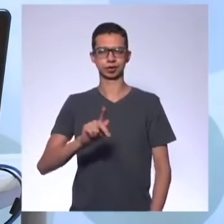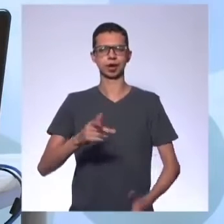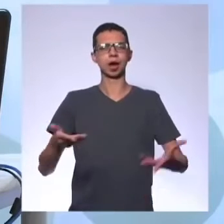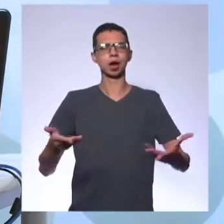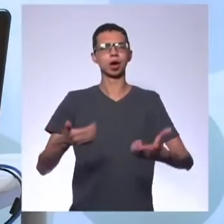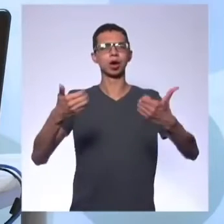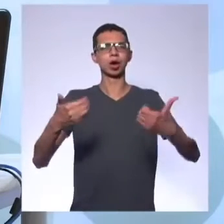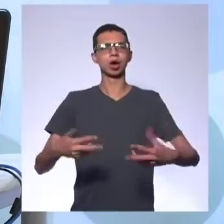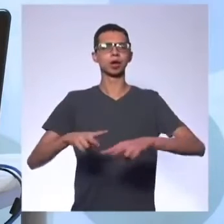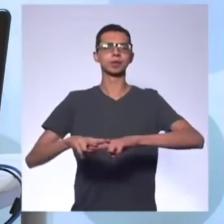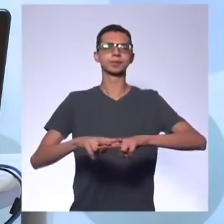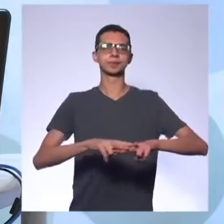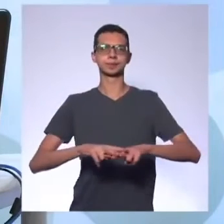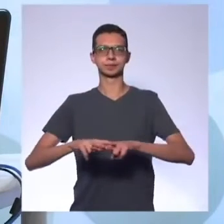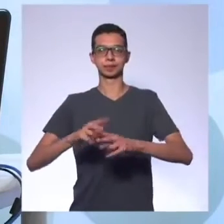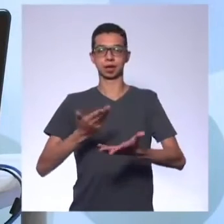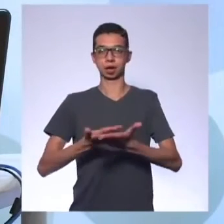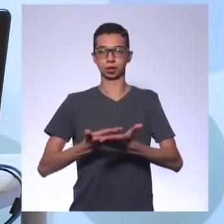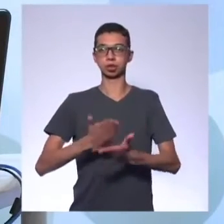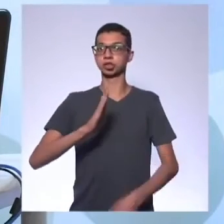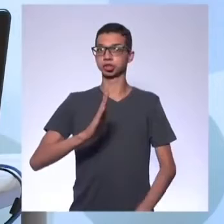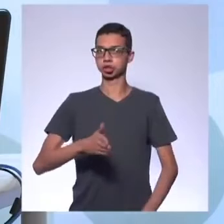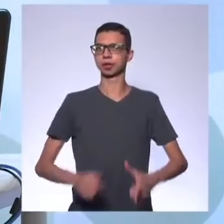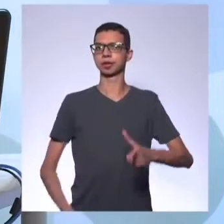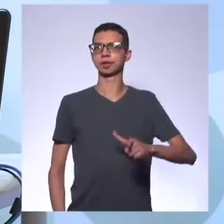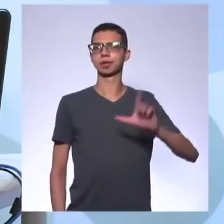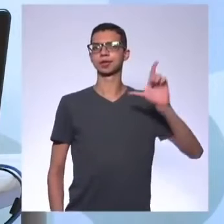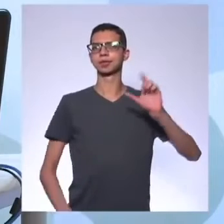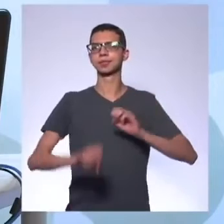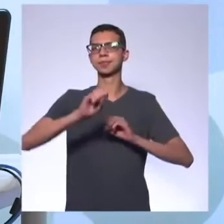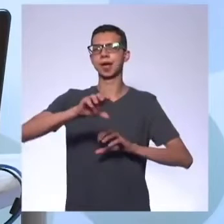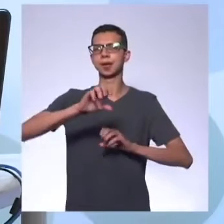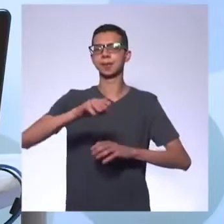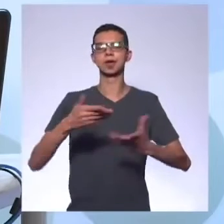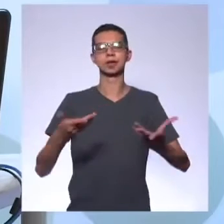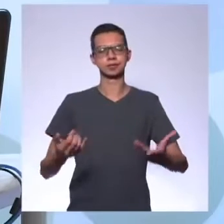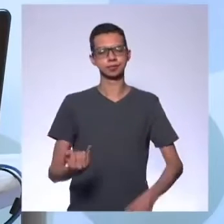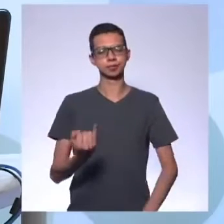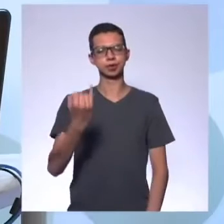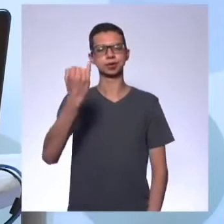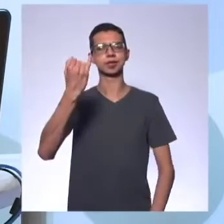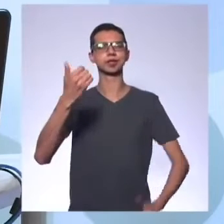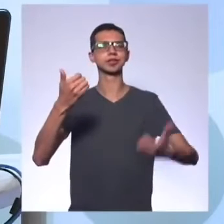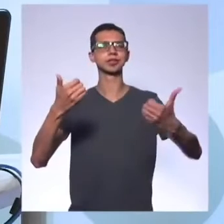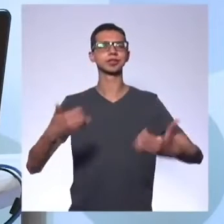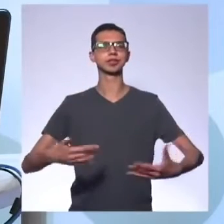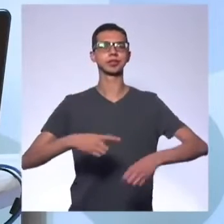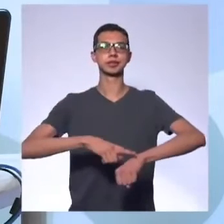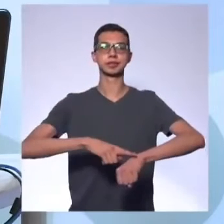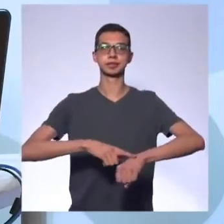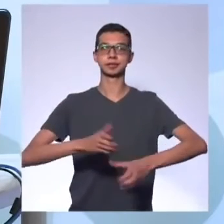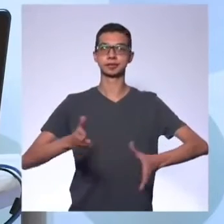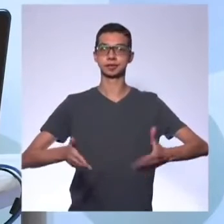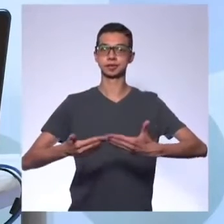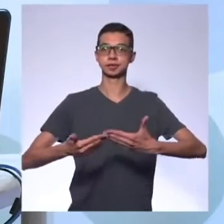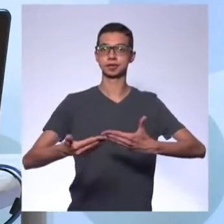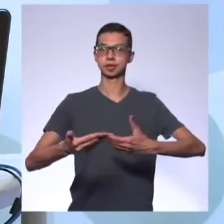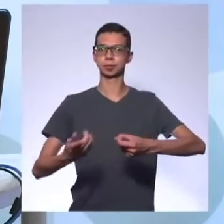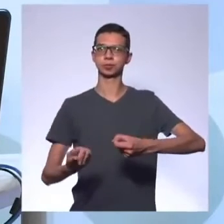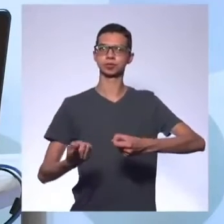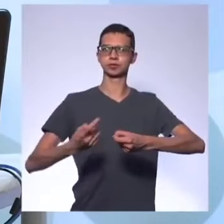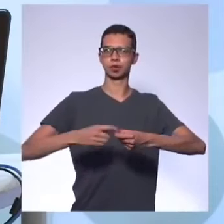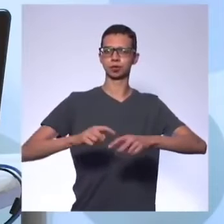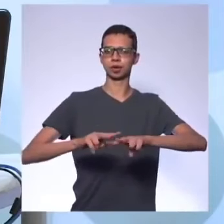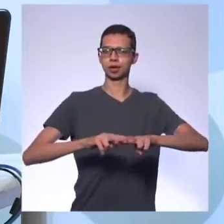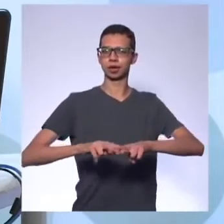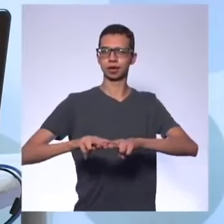já trabalhamos em aulas anteriores, né? Então é importante sempre a gente fazer esse momento de retomada. Então, o que nós